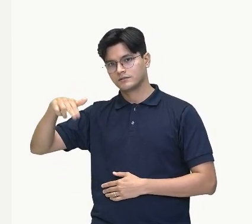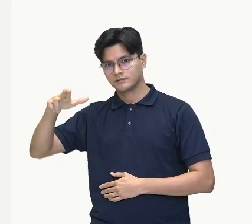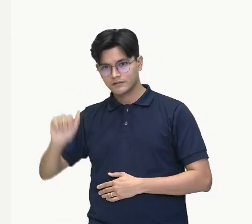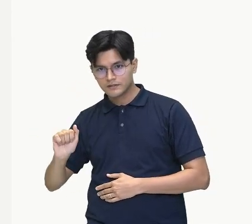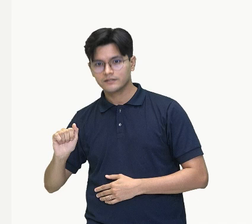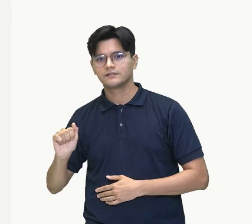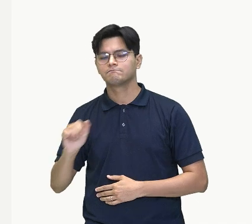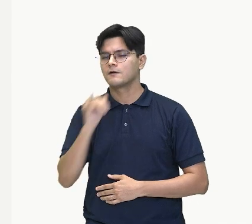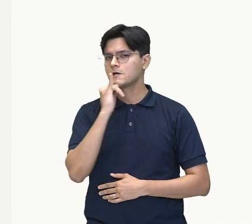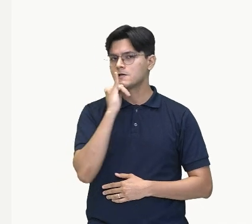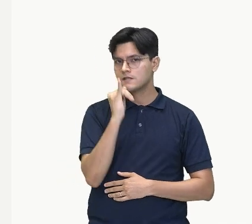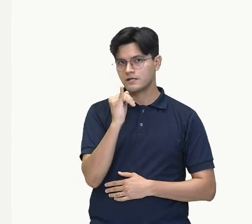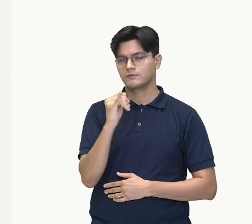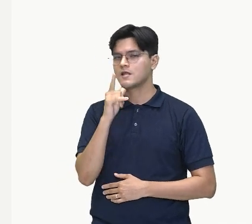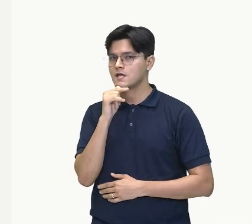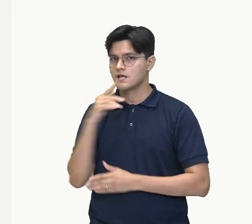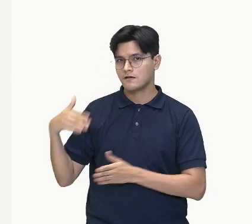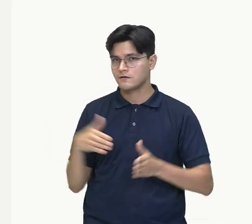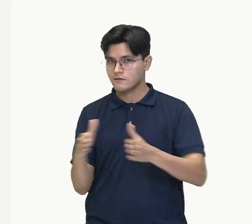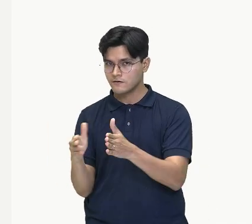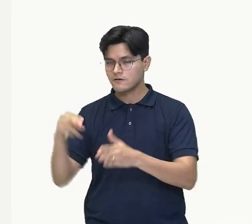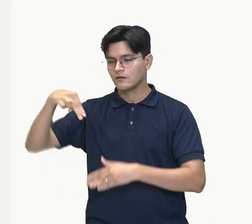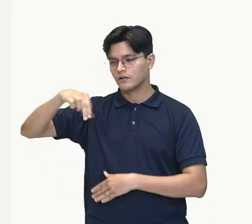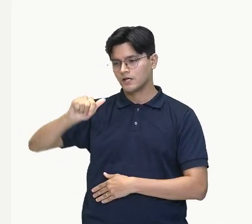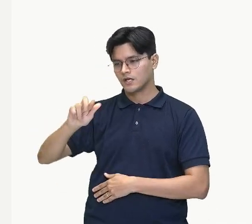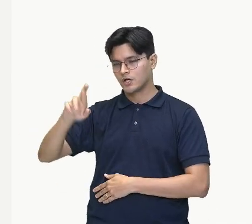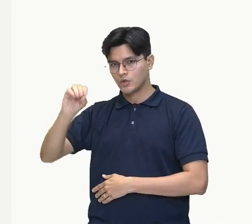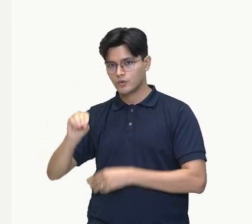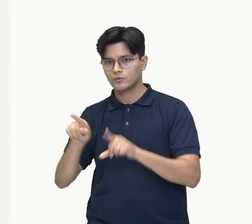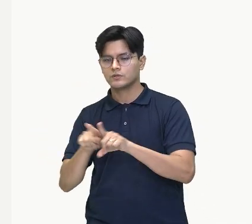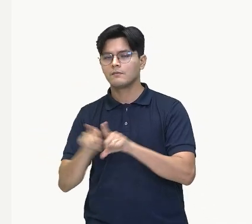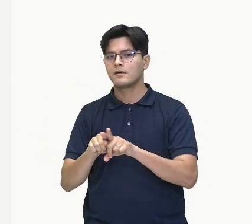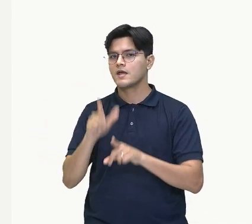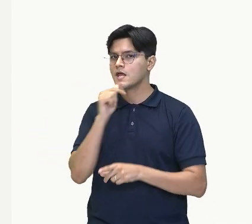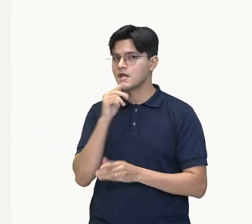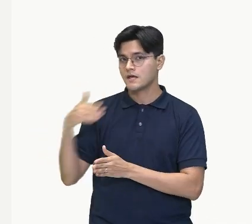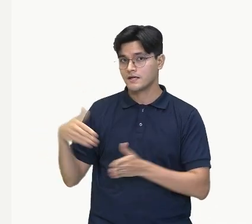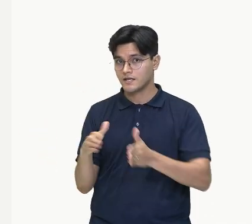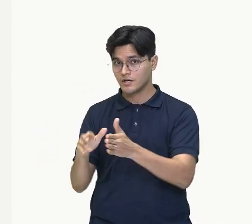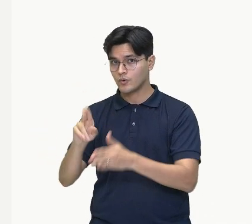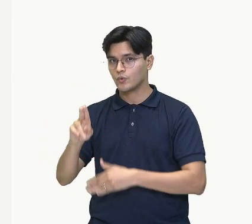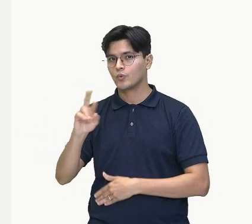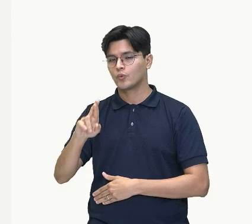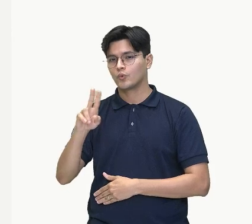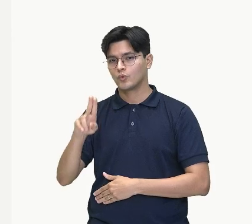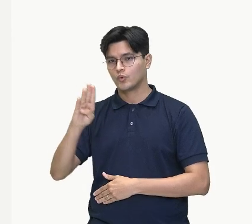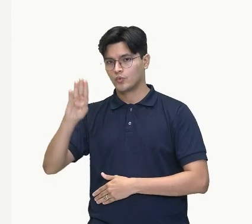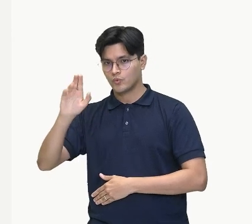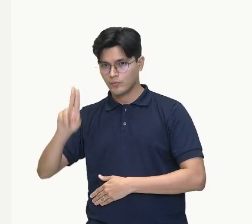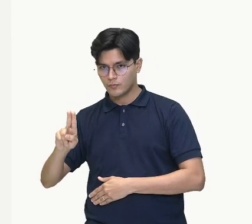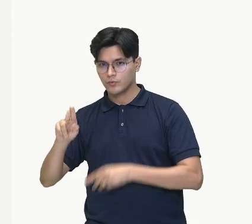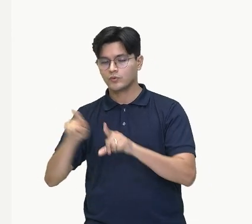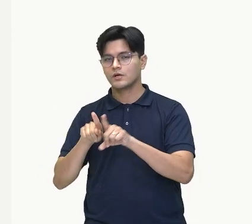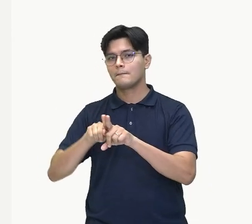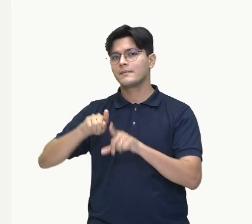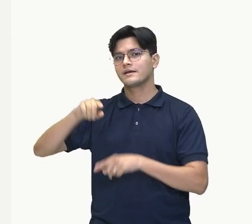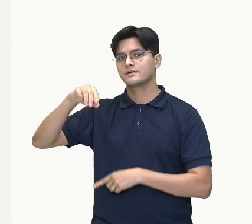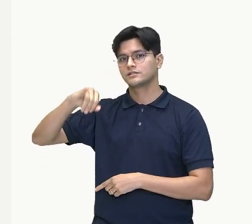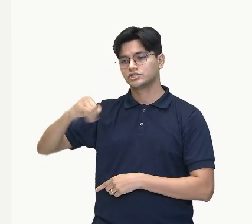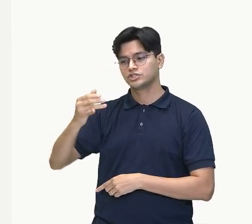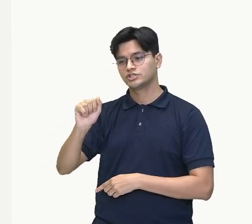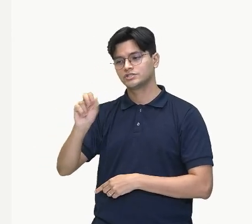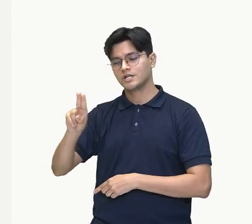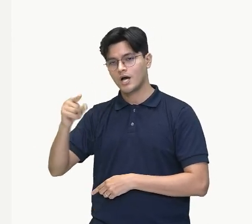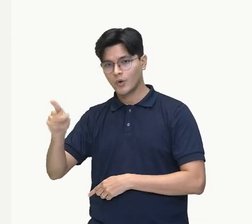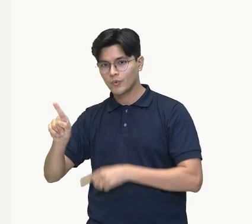como exemplo o Rio Negro, o Rio Urubu, o Jaú, o Inhamundá e o Ariaú. Também